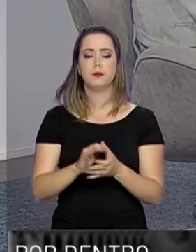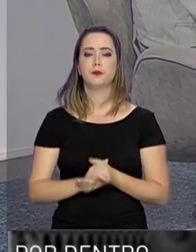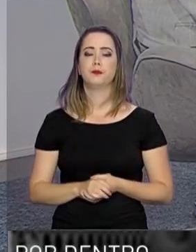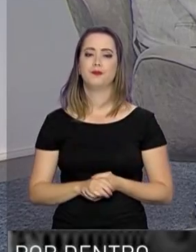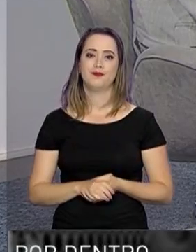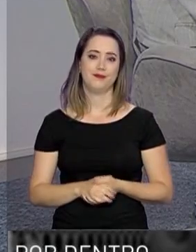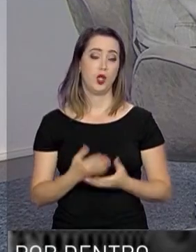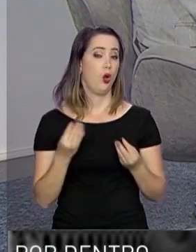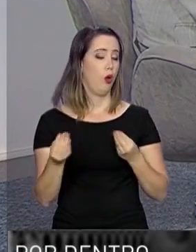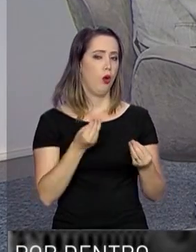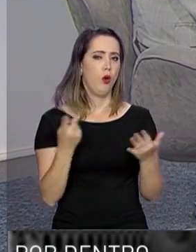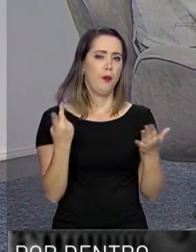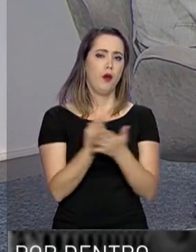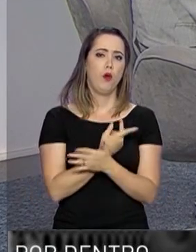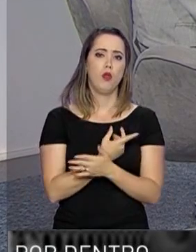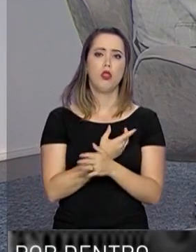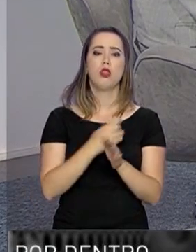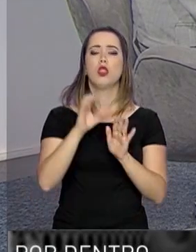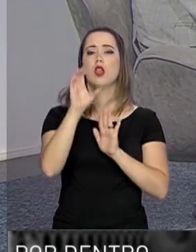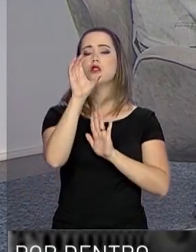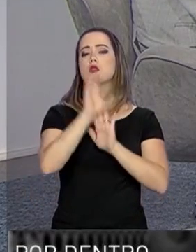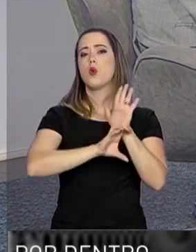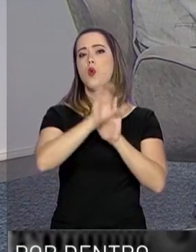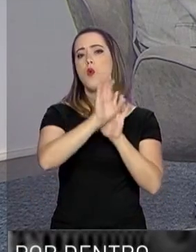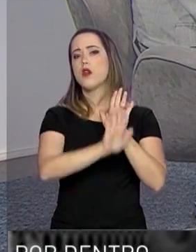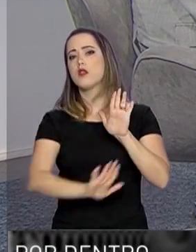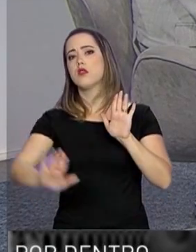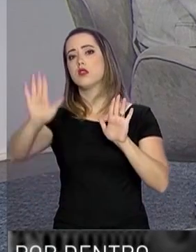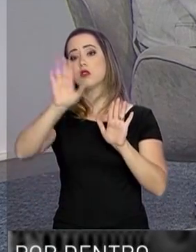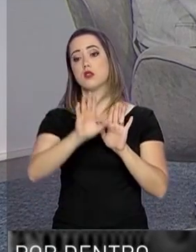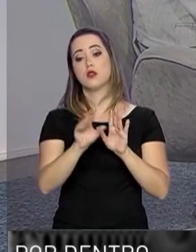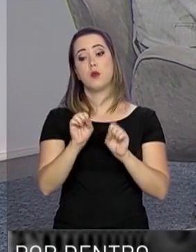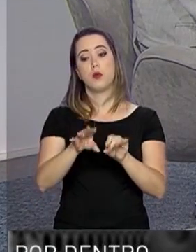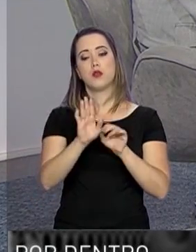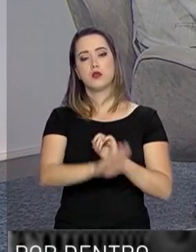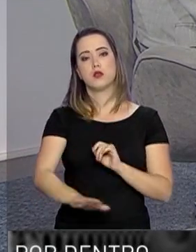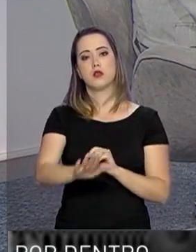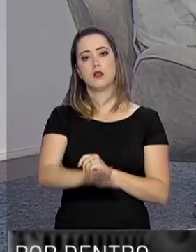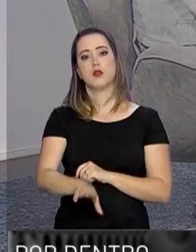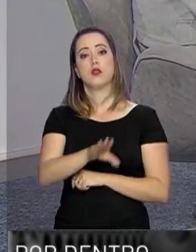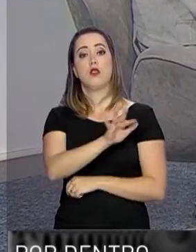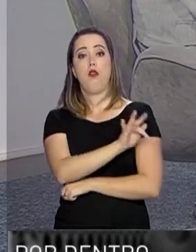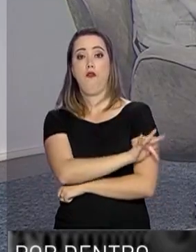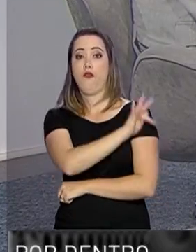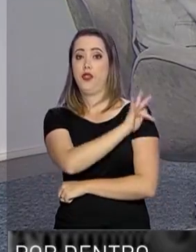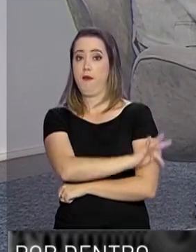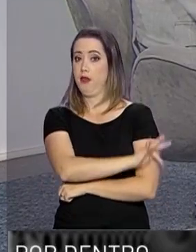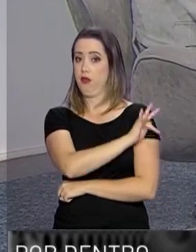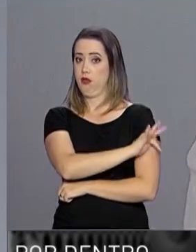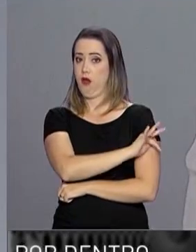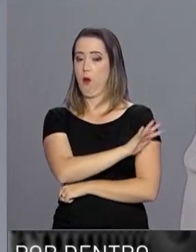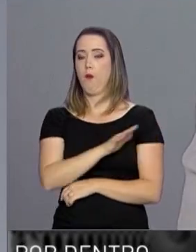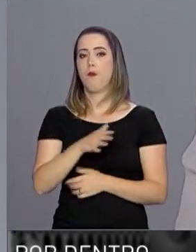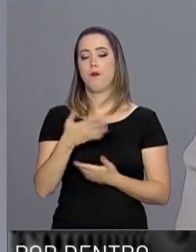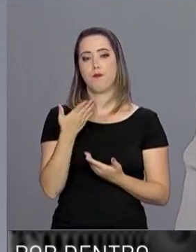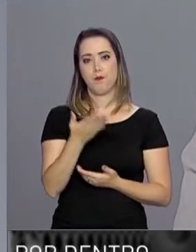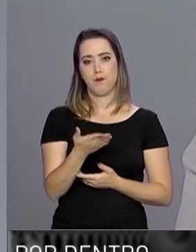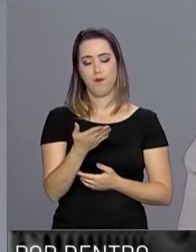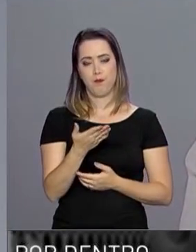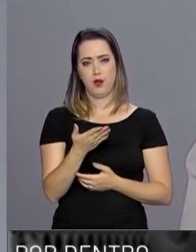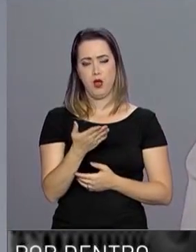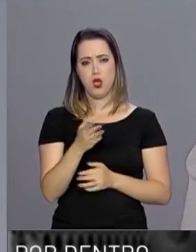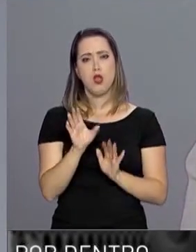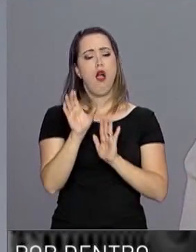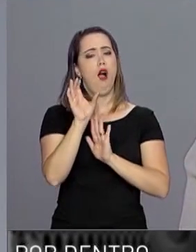Ministro, como é que está a implementação da Base Nacional Comum Curricular para o Ensino Infantil e para o Ensino Fundamental? A base é o documento